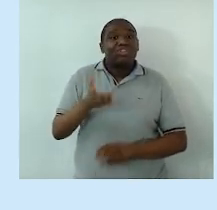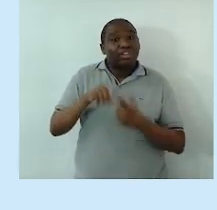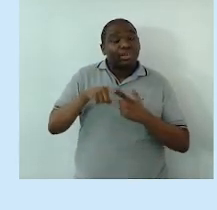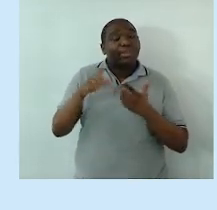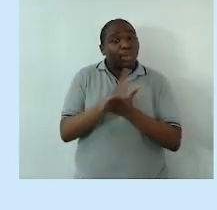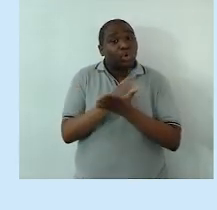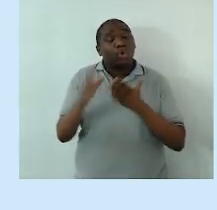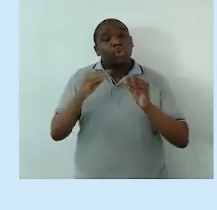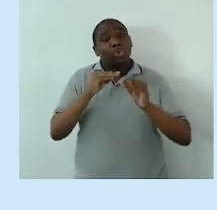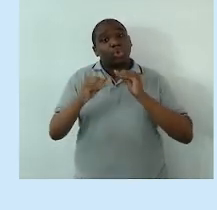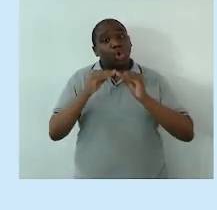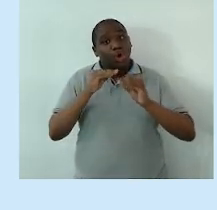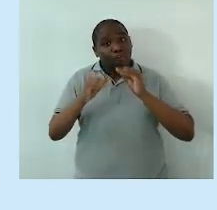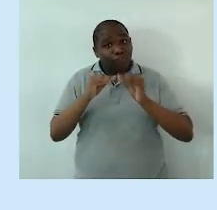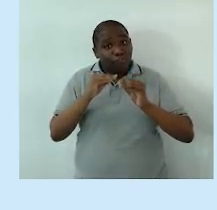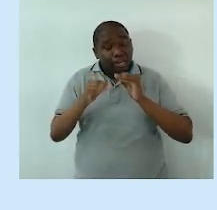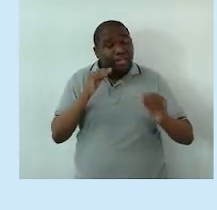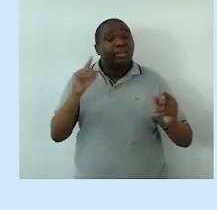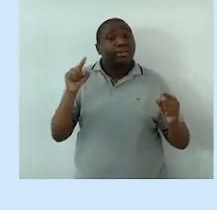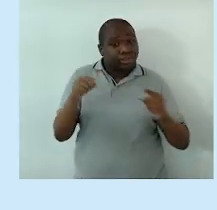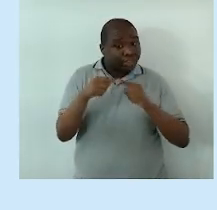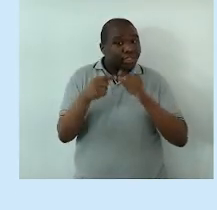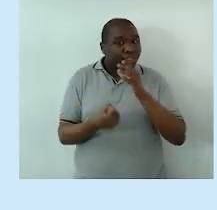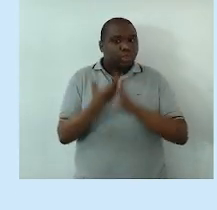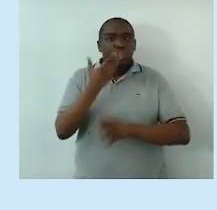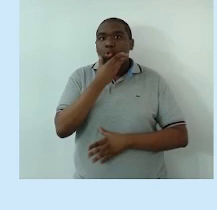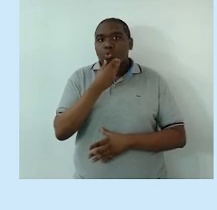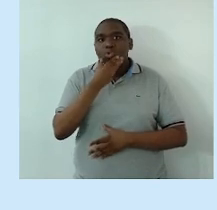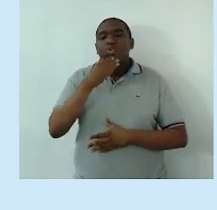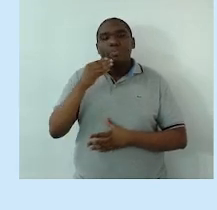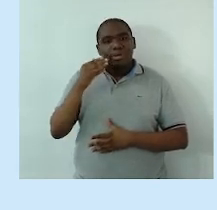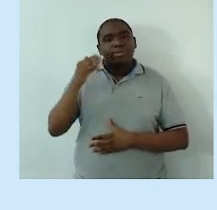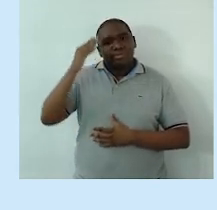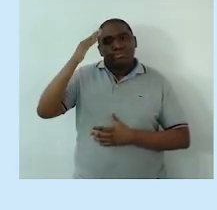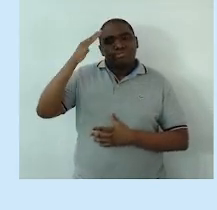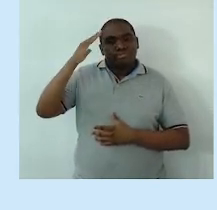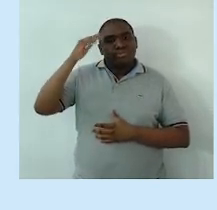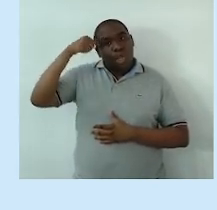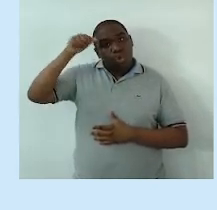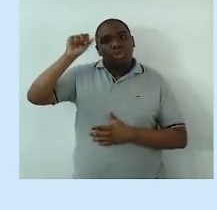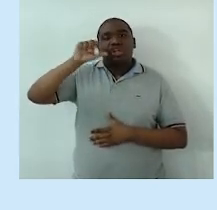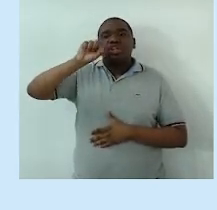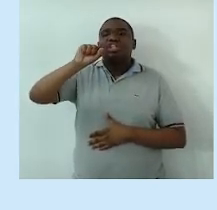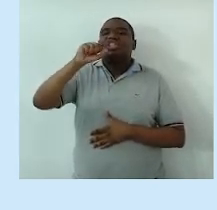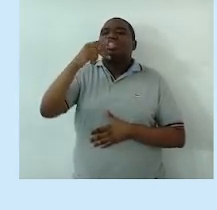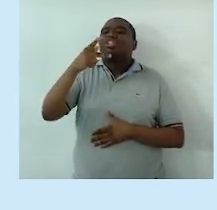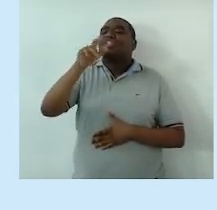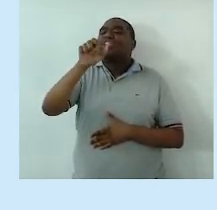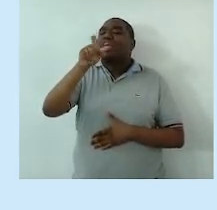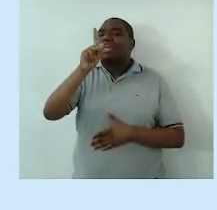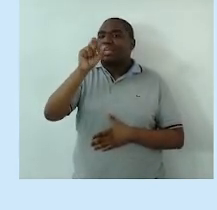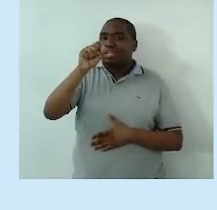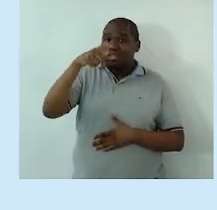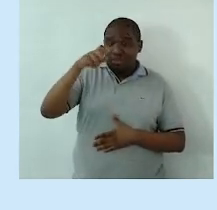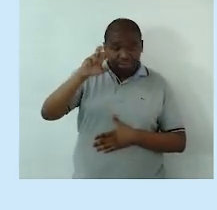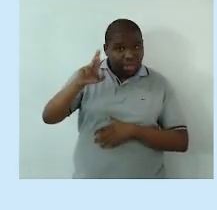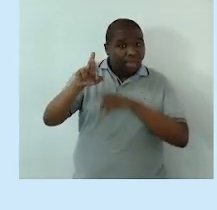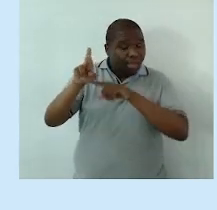novela, algumas novelas que foram inspiradas em obras de Shakespeare, né? Ele era de uma família de